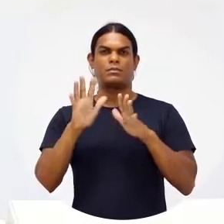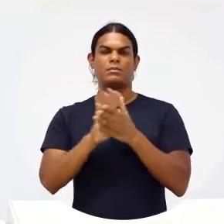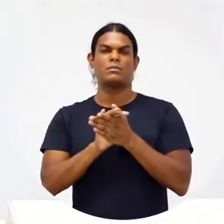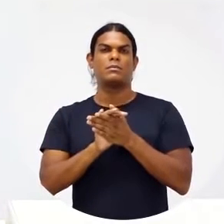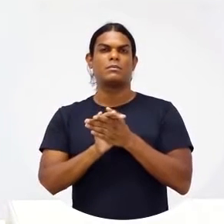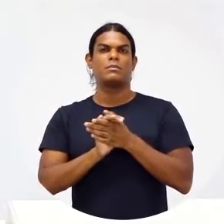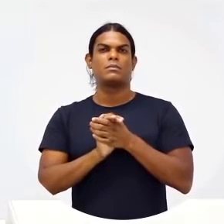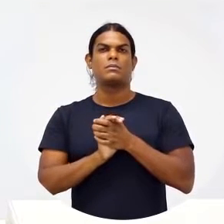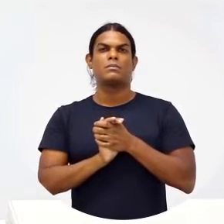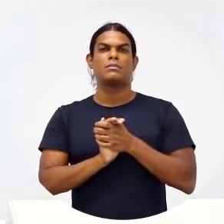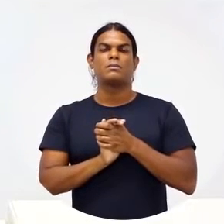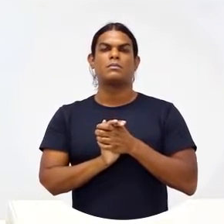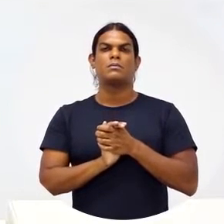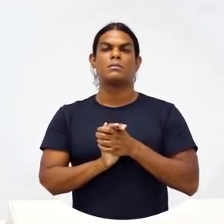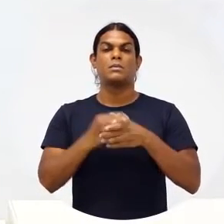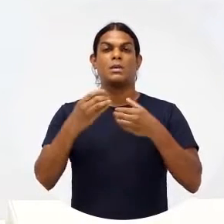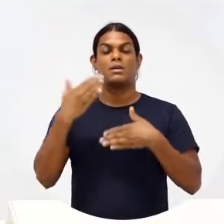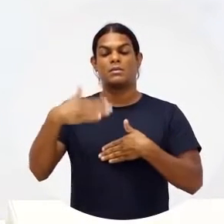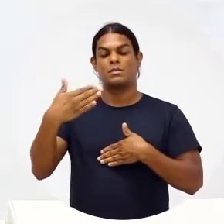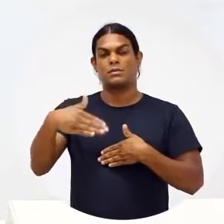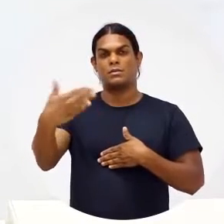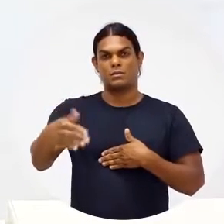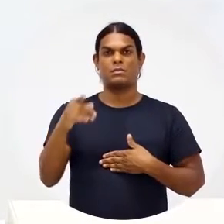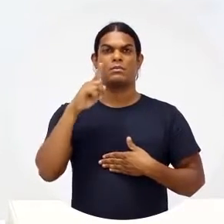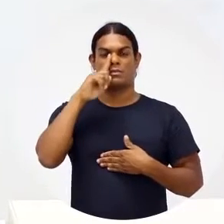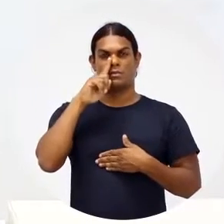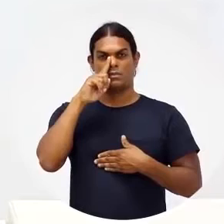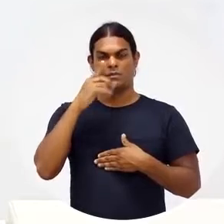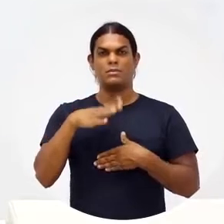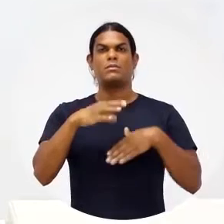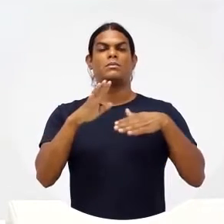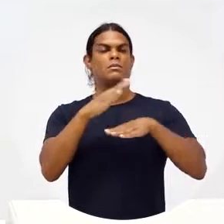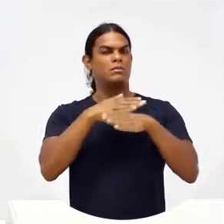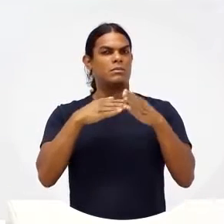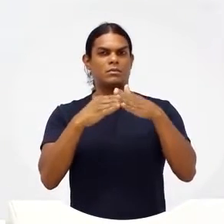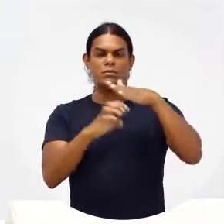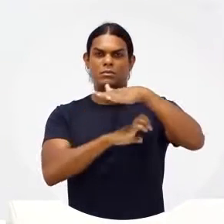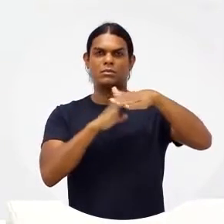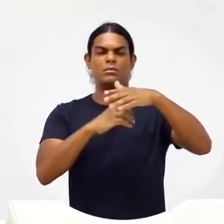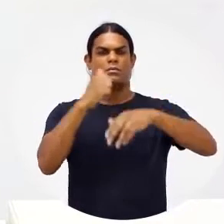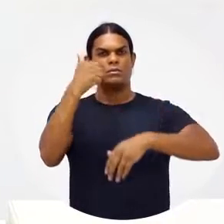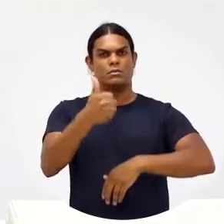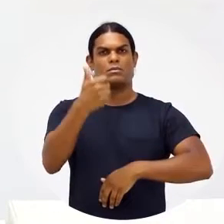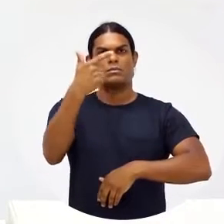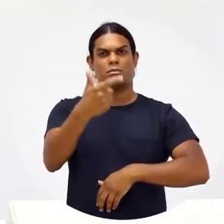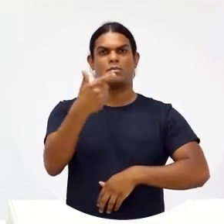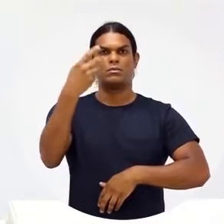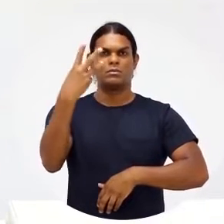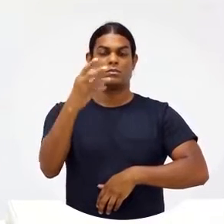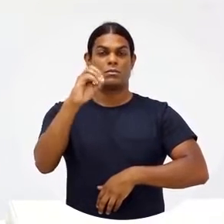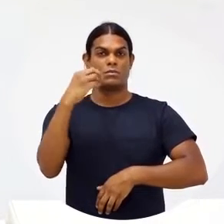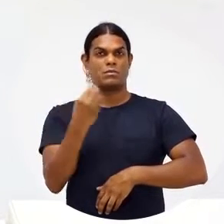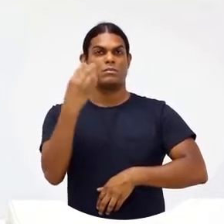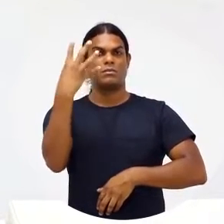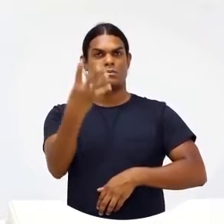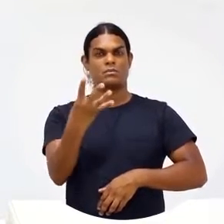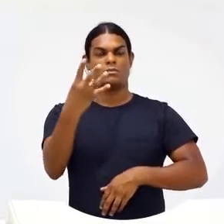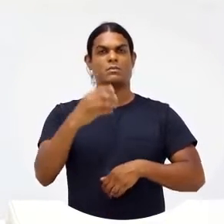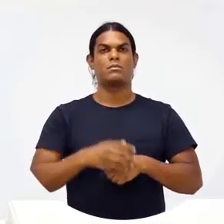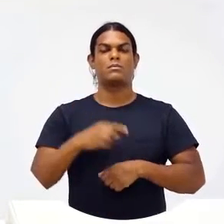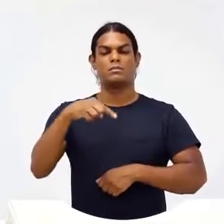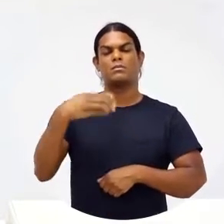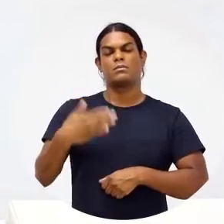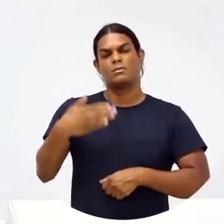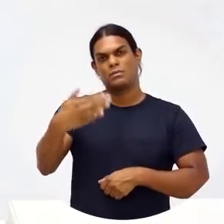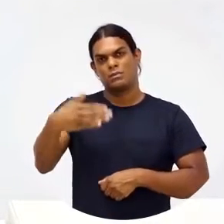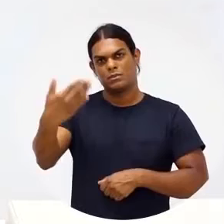a classificação de risco das empresas, que ela pode se classificar em risco 1, 2, 3 ou 4. Essa